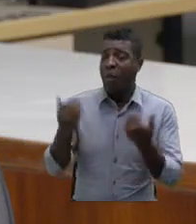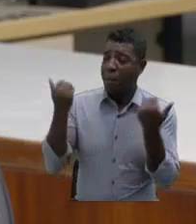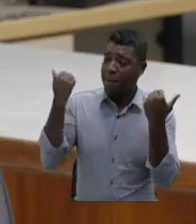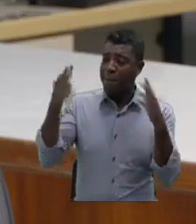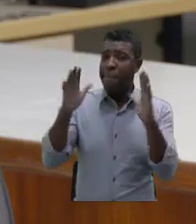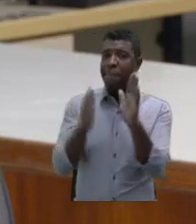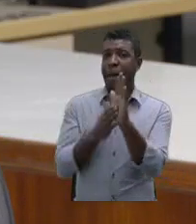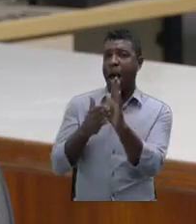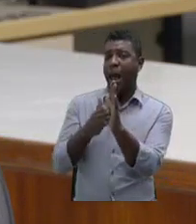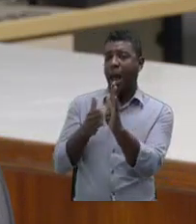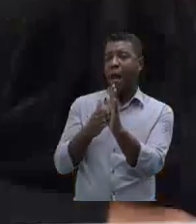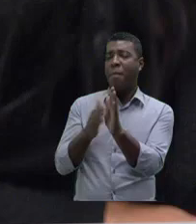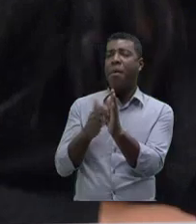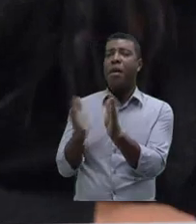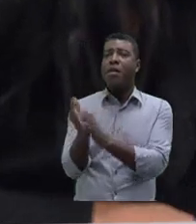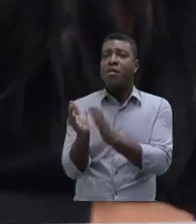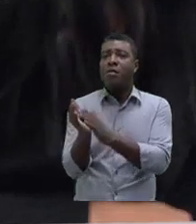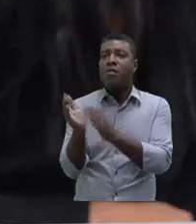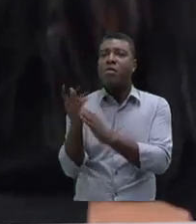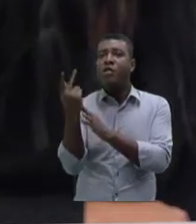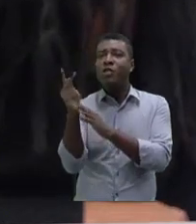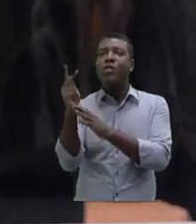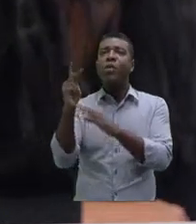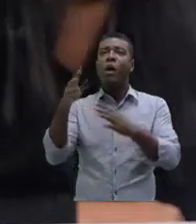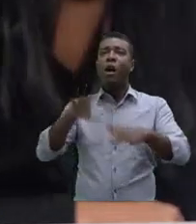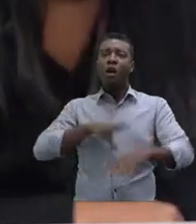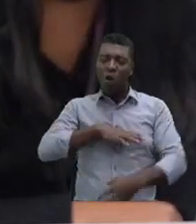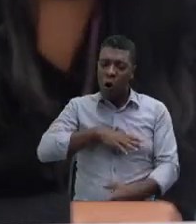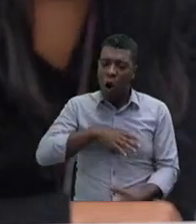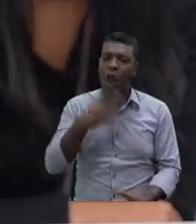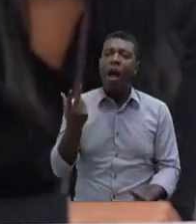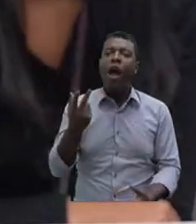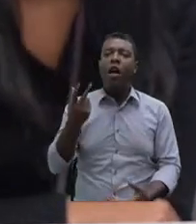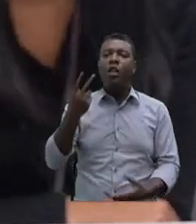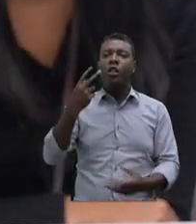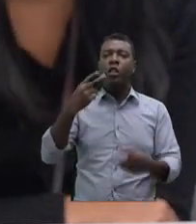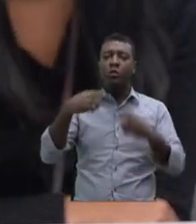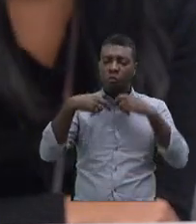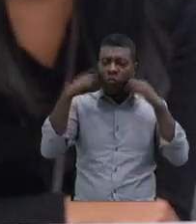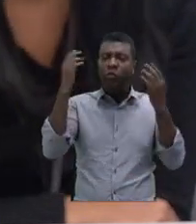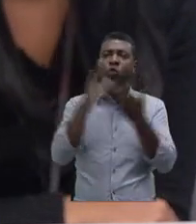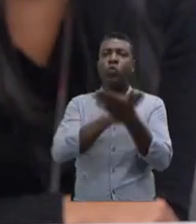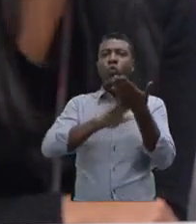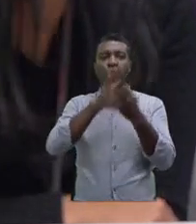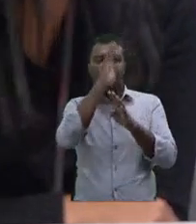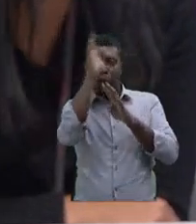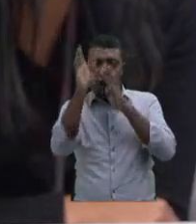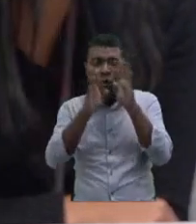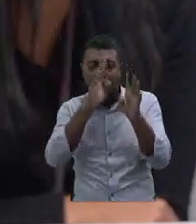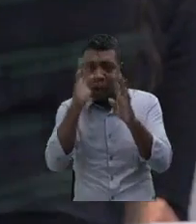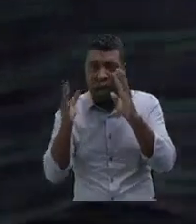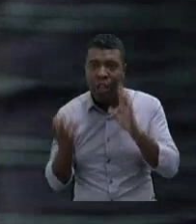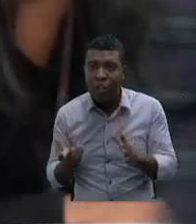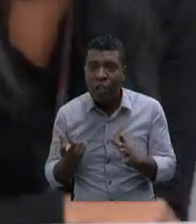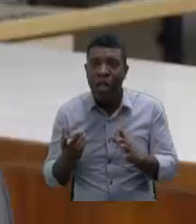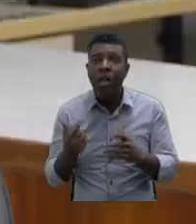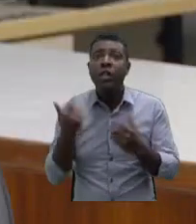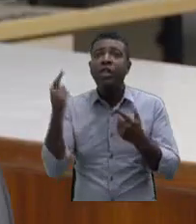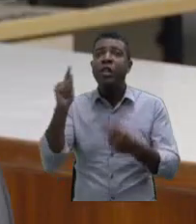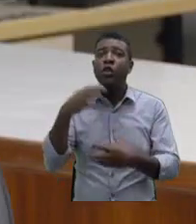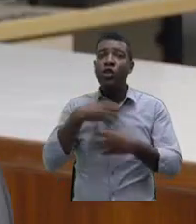coragem, parabéns pela sua ousadia, parabéns pela sua forma de enxergar o